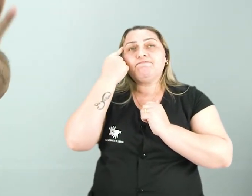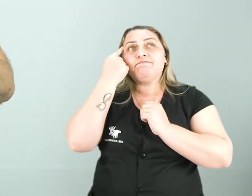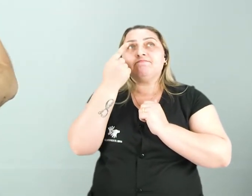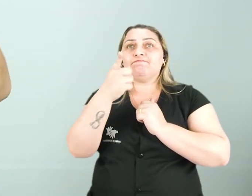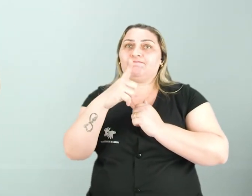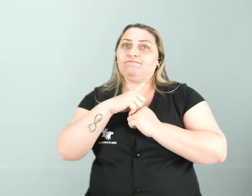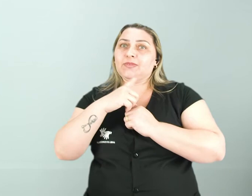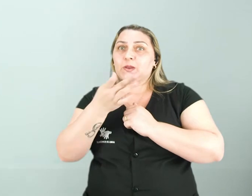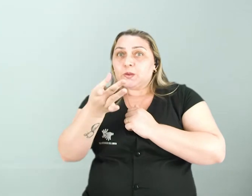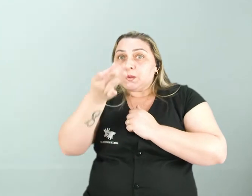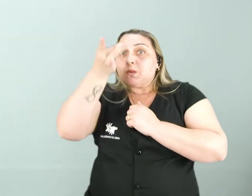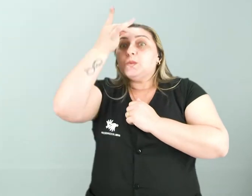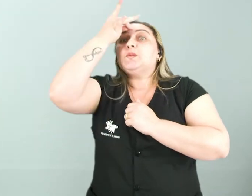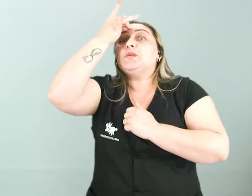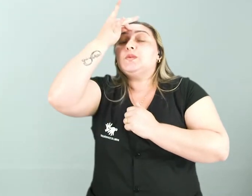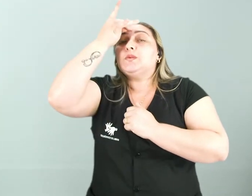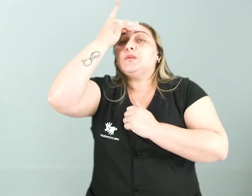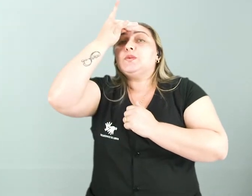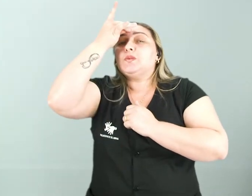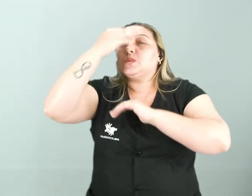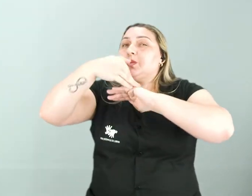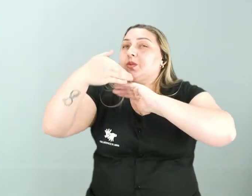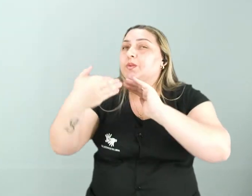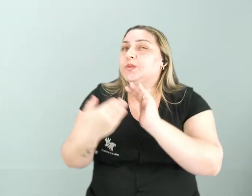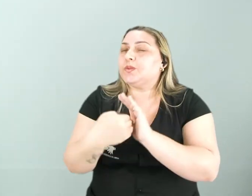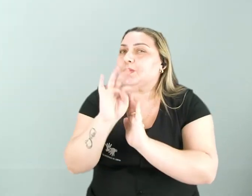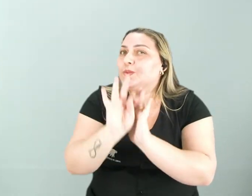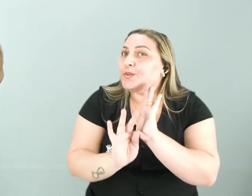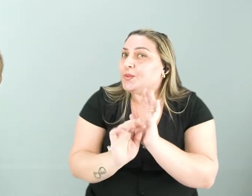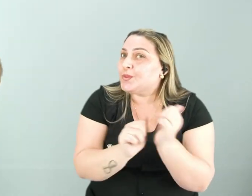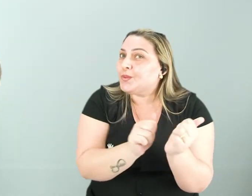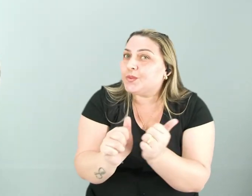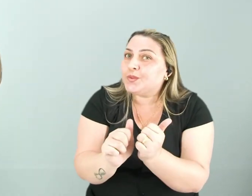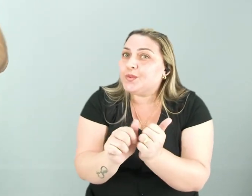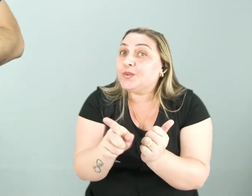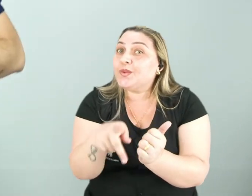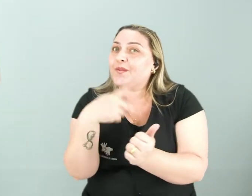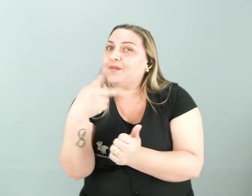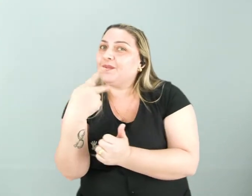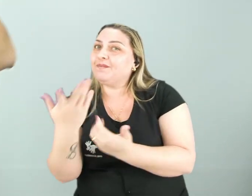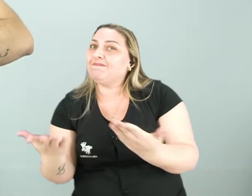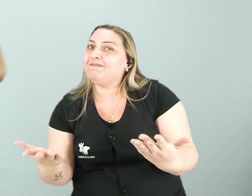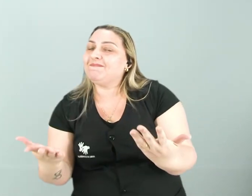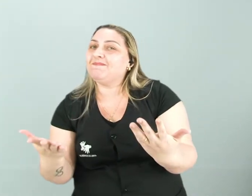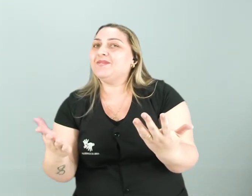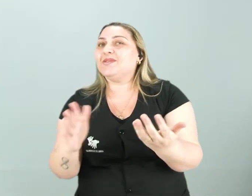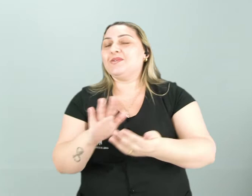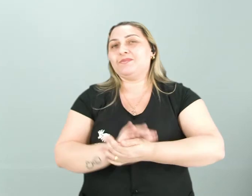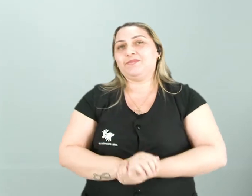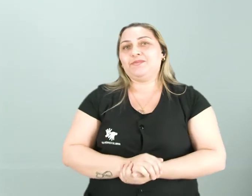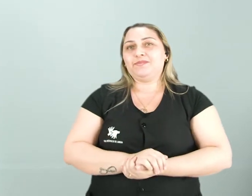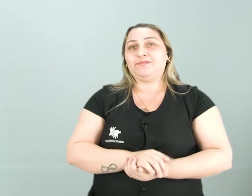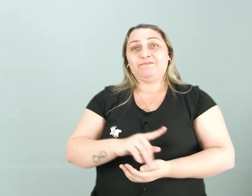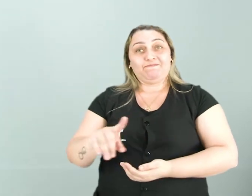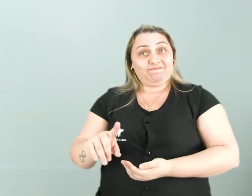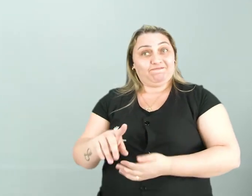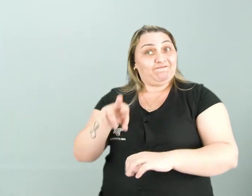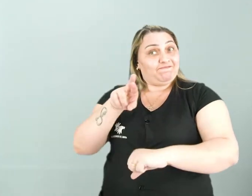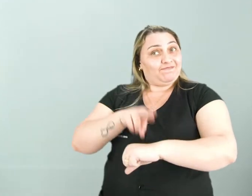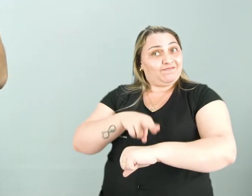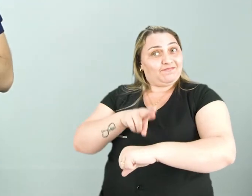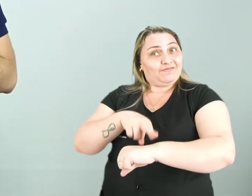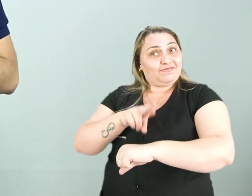ter decorado todo o texto. E você vai falar. E você vai